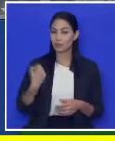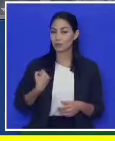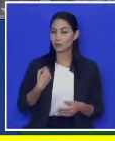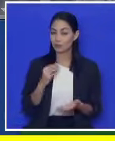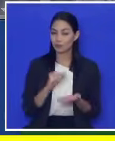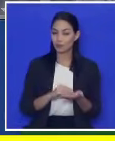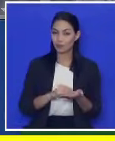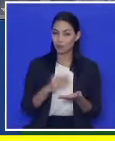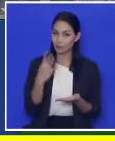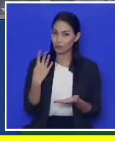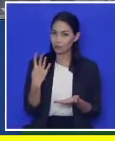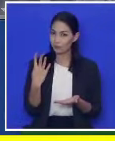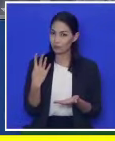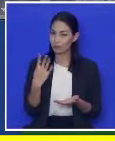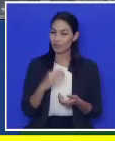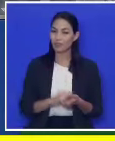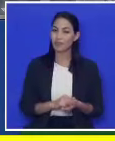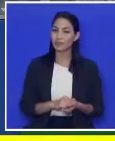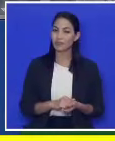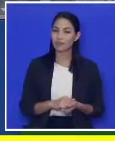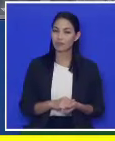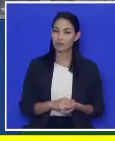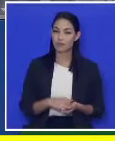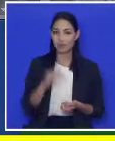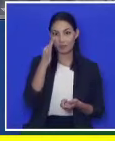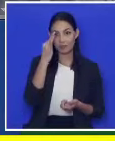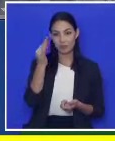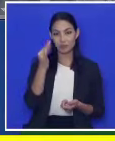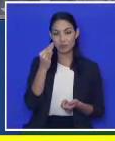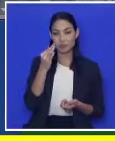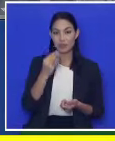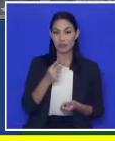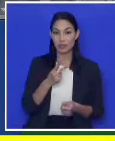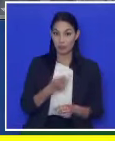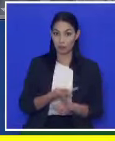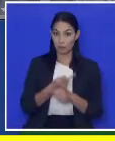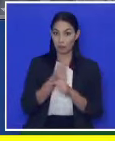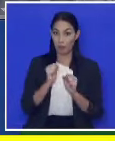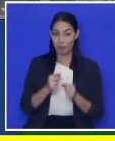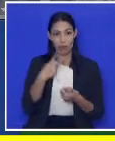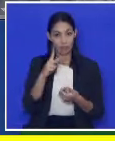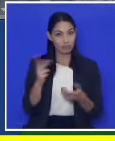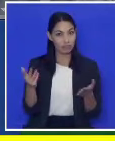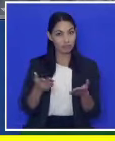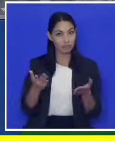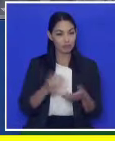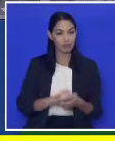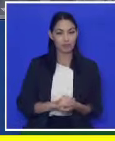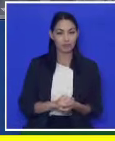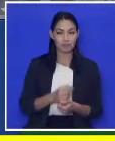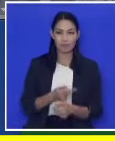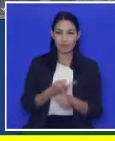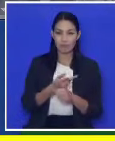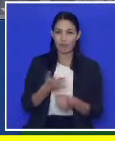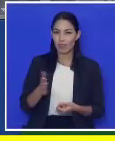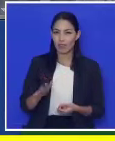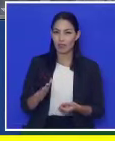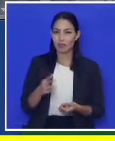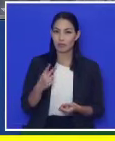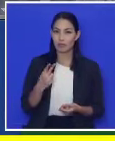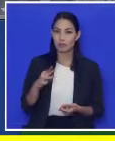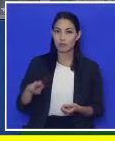quatro. Ainda tem o sorteio do time do coração, fique atento. Esse prêmio pode sair para você hoje. O valor estimado na Time Mania é de